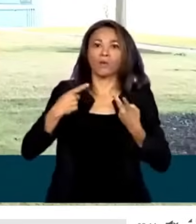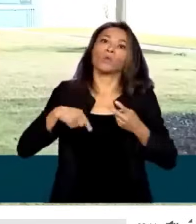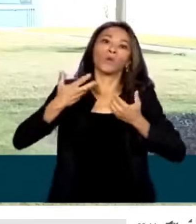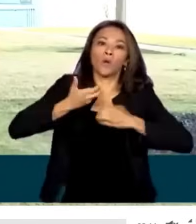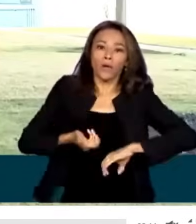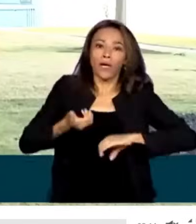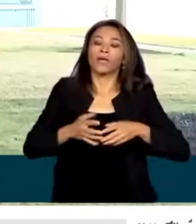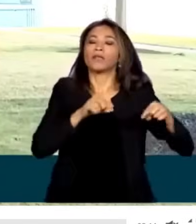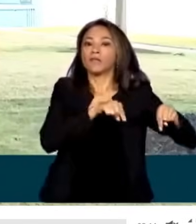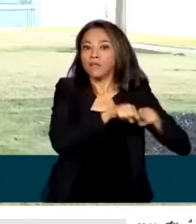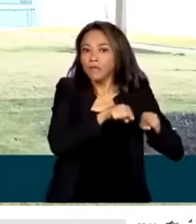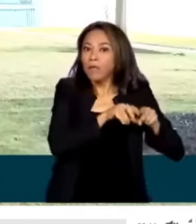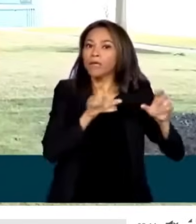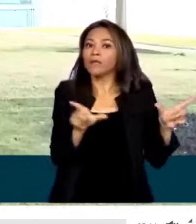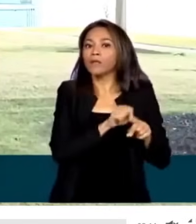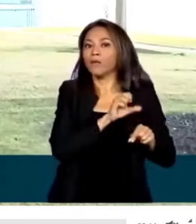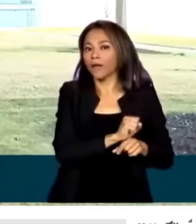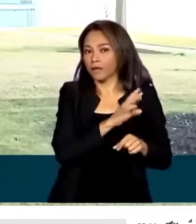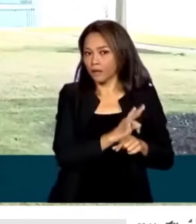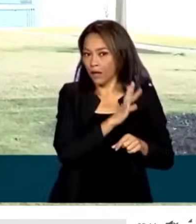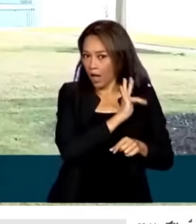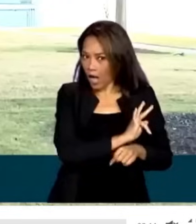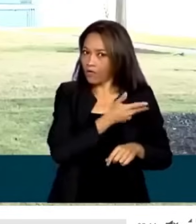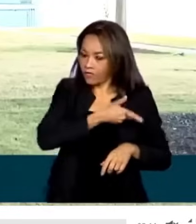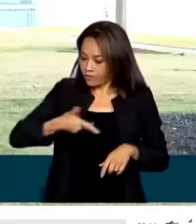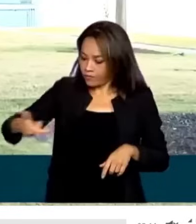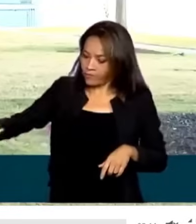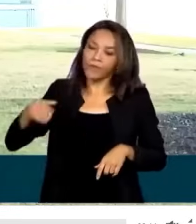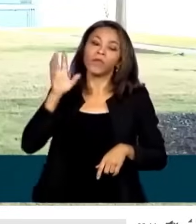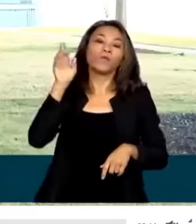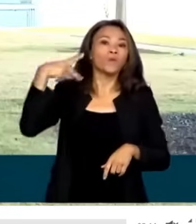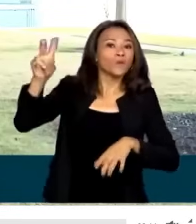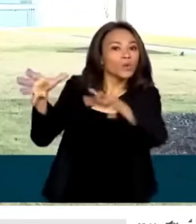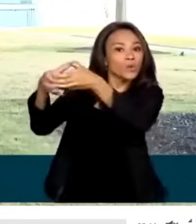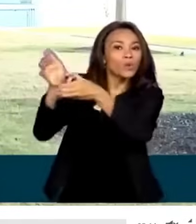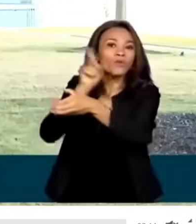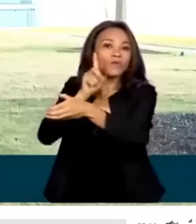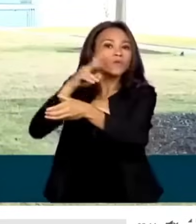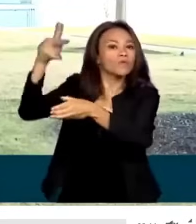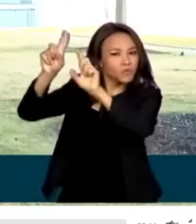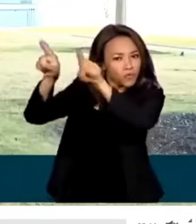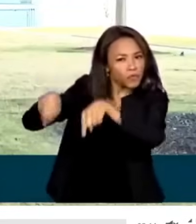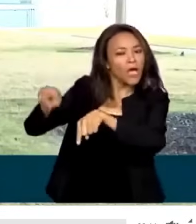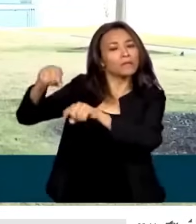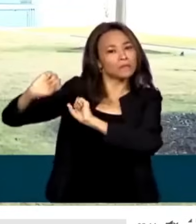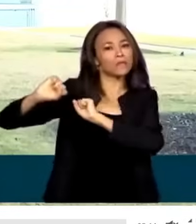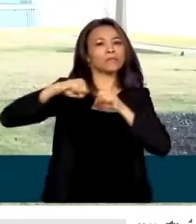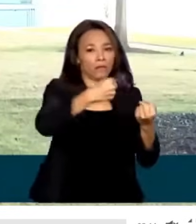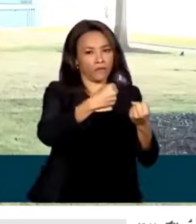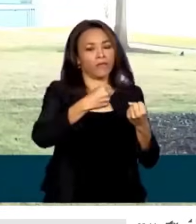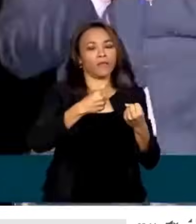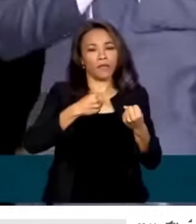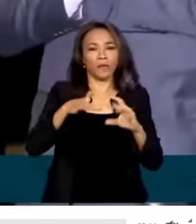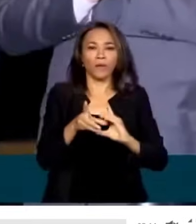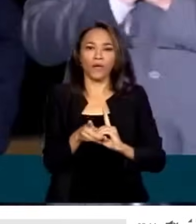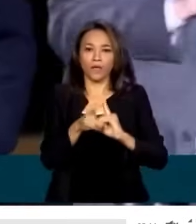Unificado sobre a importância do sindicatos de trabalhadores e contra a precarização do